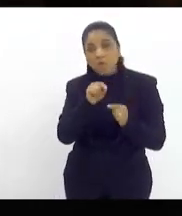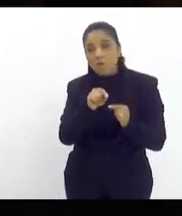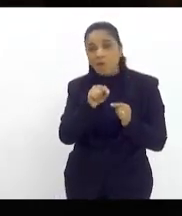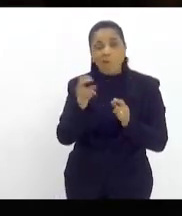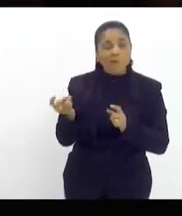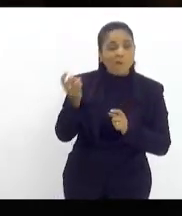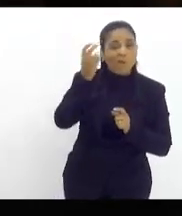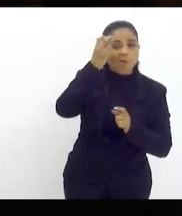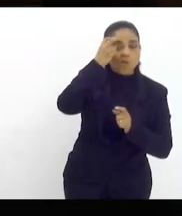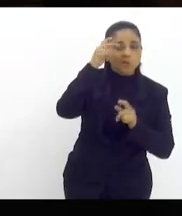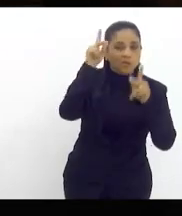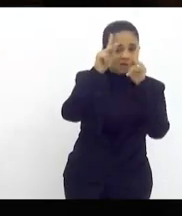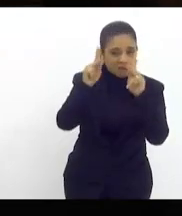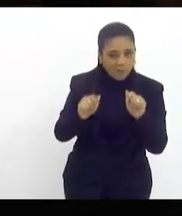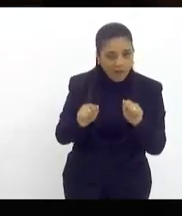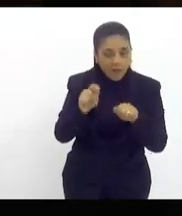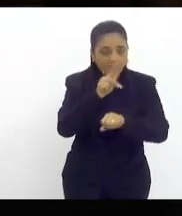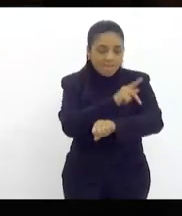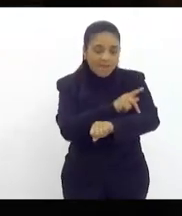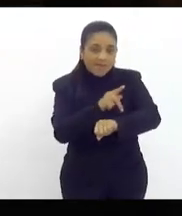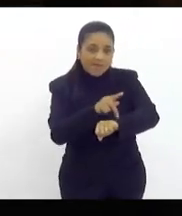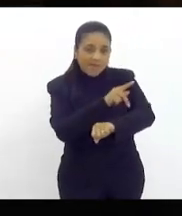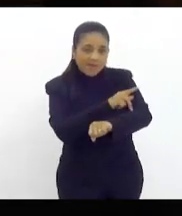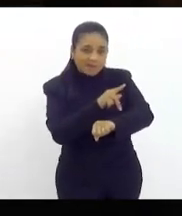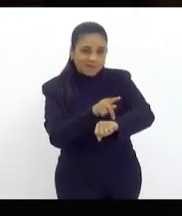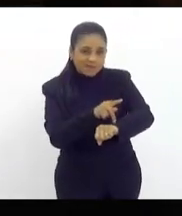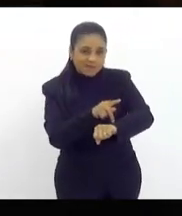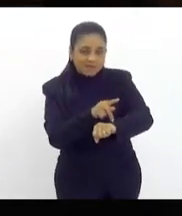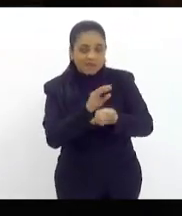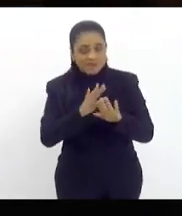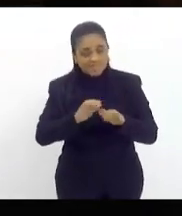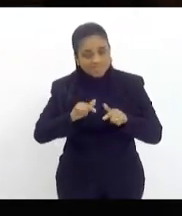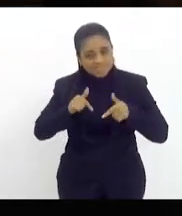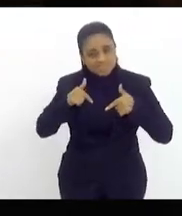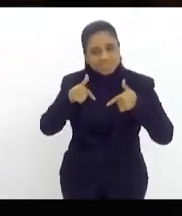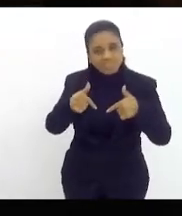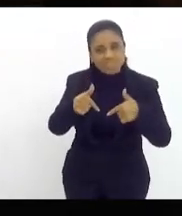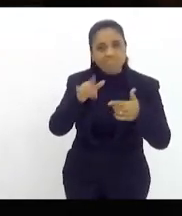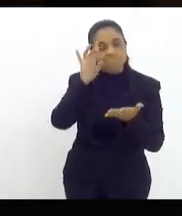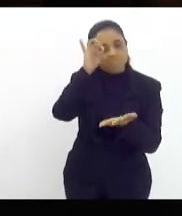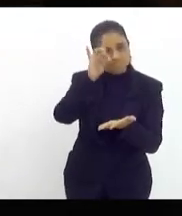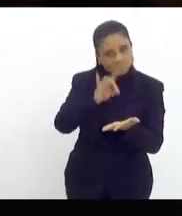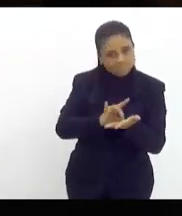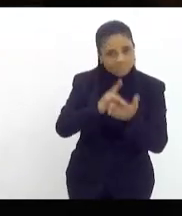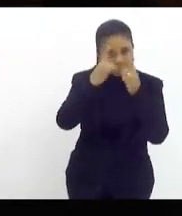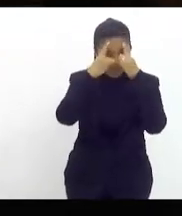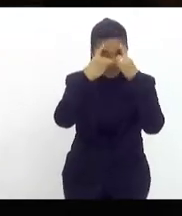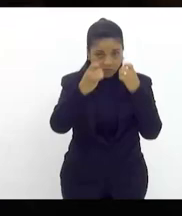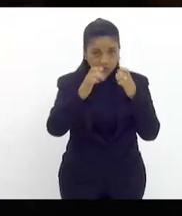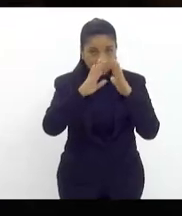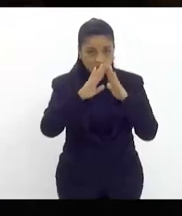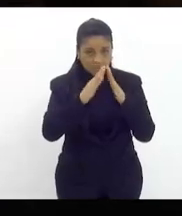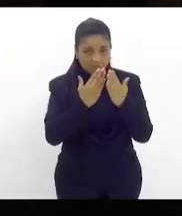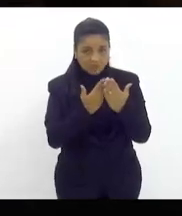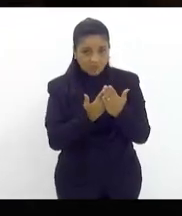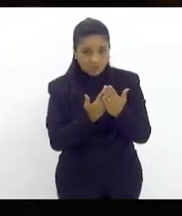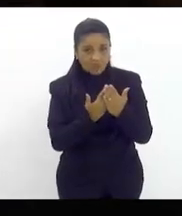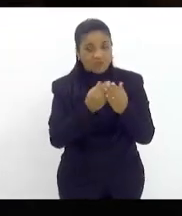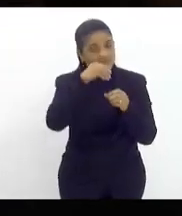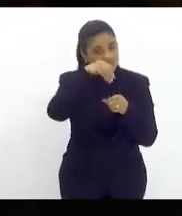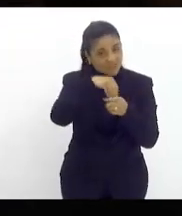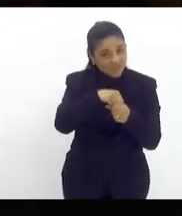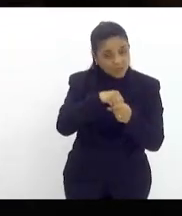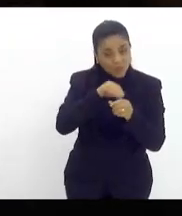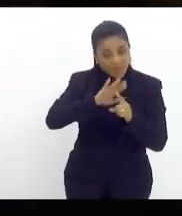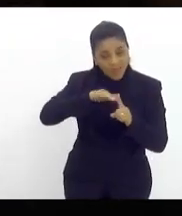cultura de paz de pedagogia que enfrente a realidade da violência que temos não só dentro da escola